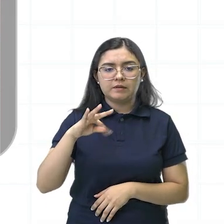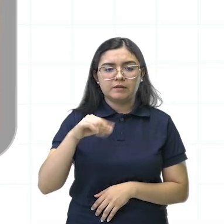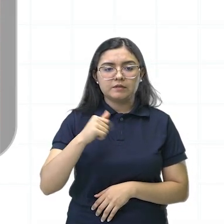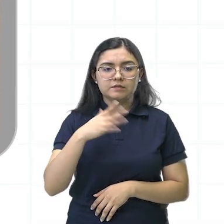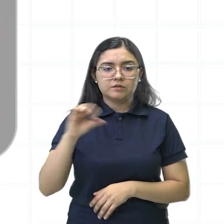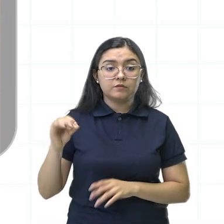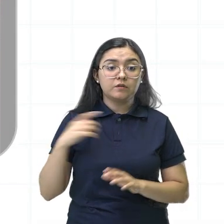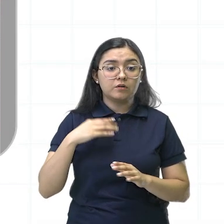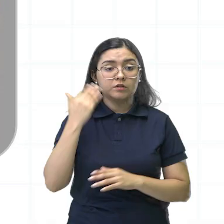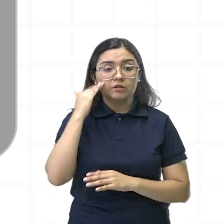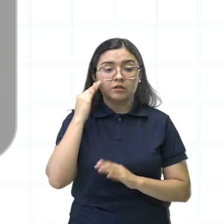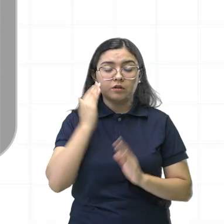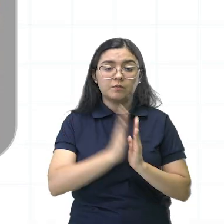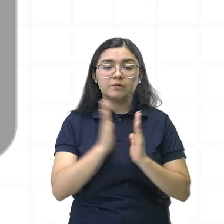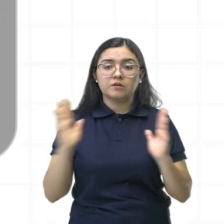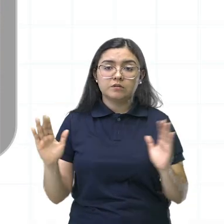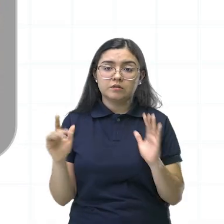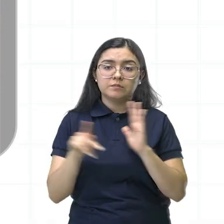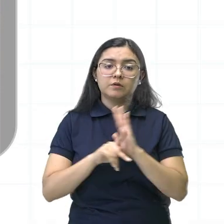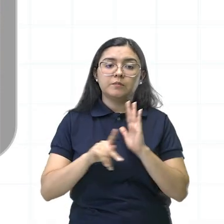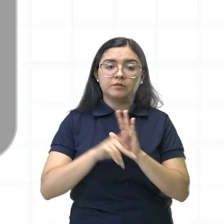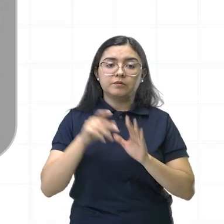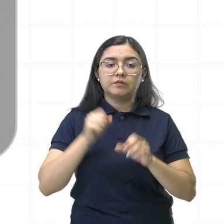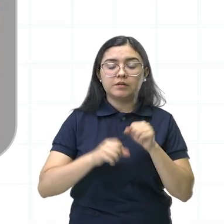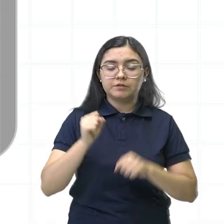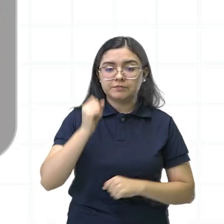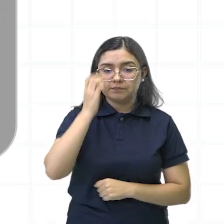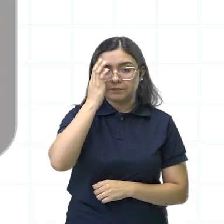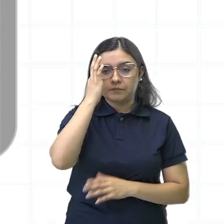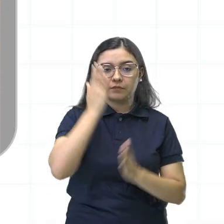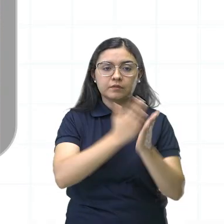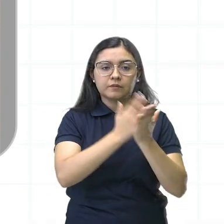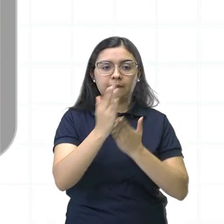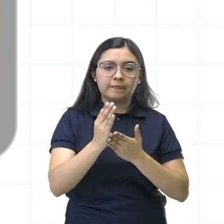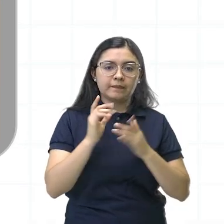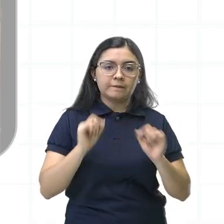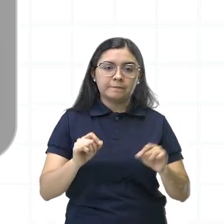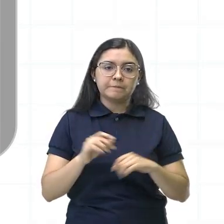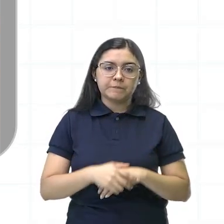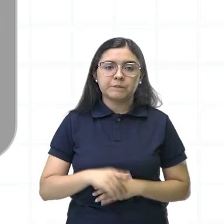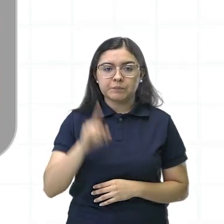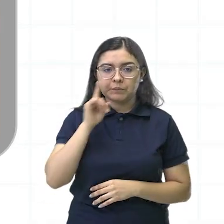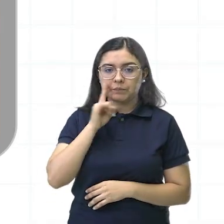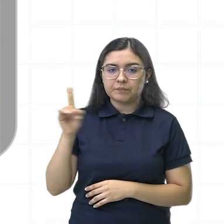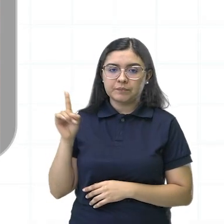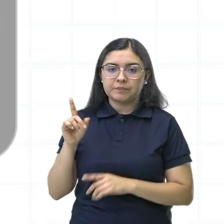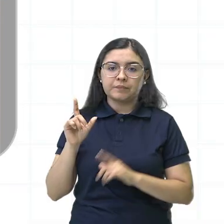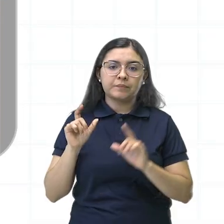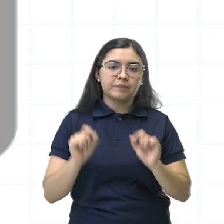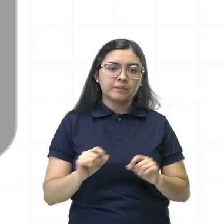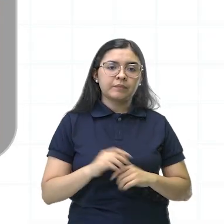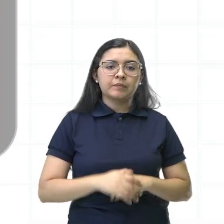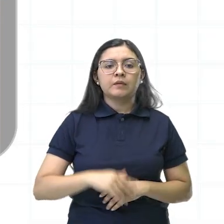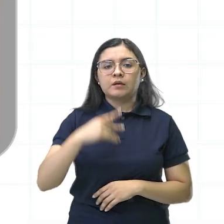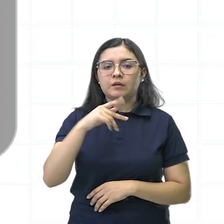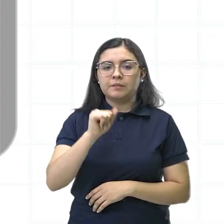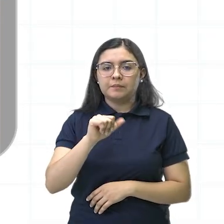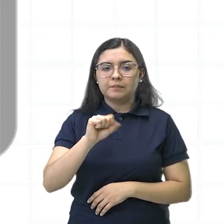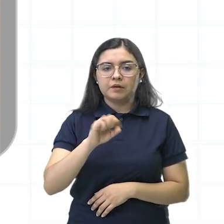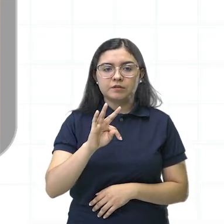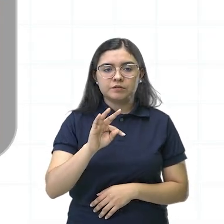entender aqui o processo da fermentação do leite, começando com a pasteurização, que em alguns processos pode